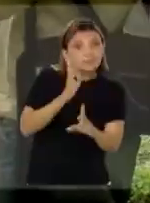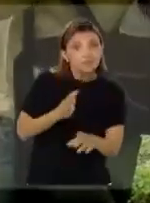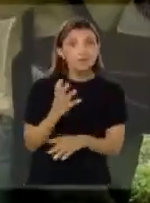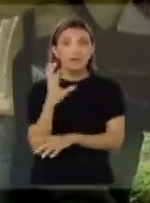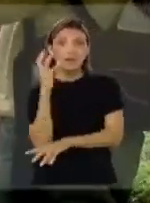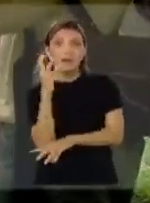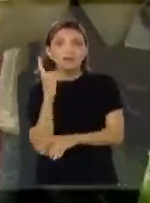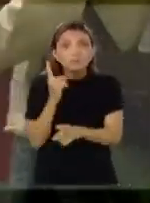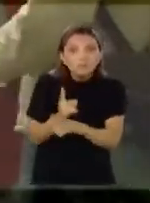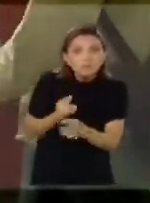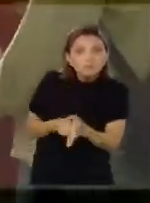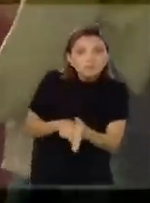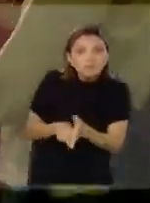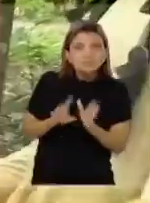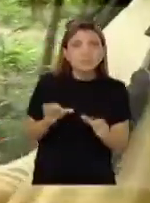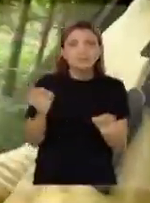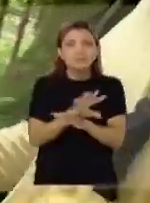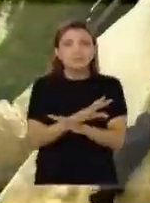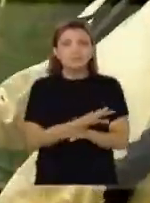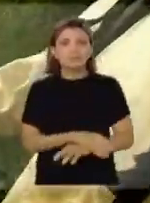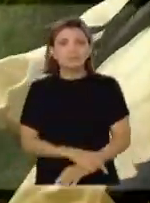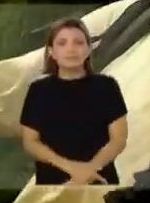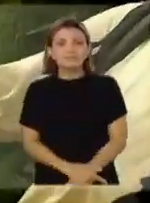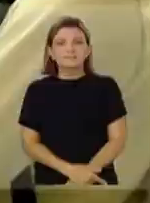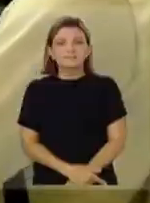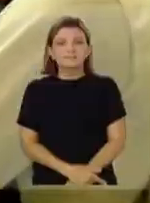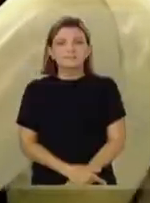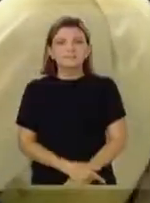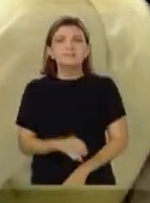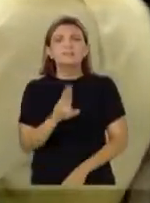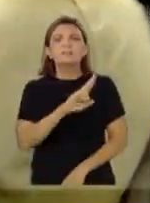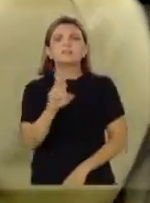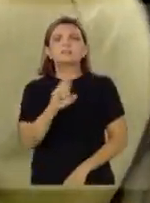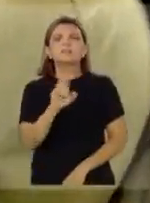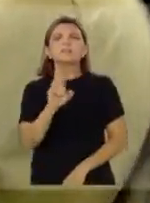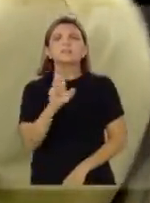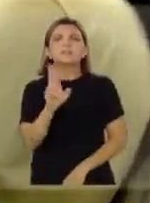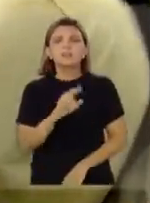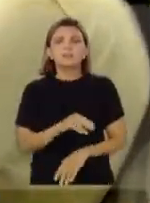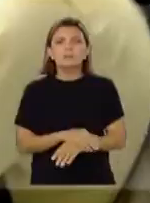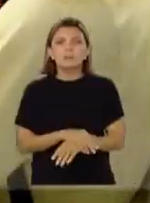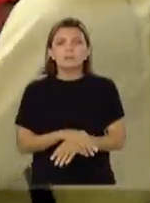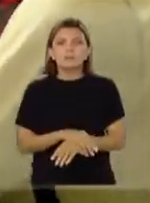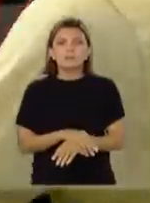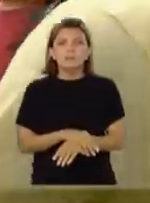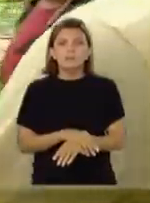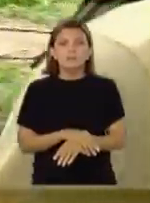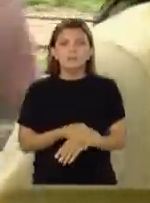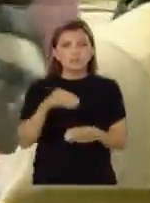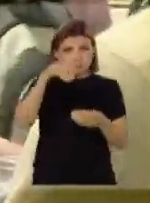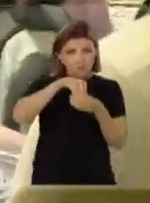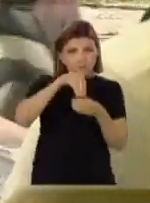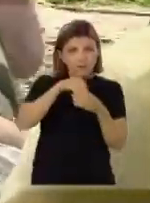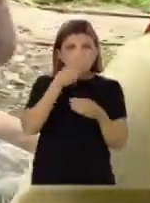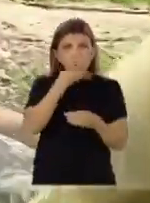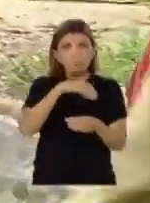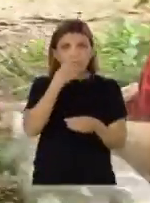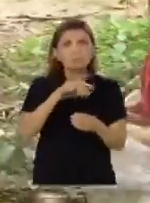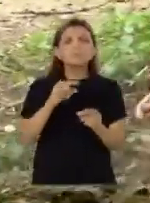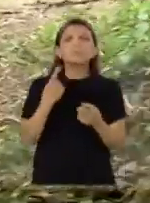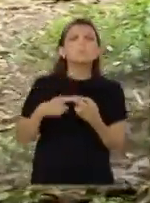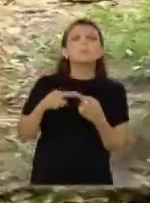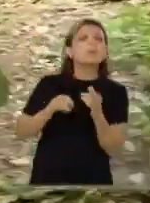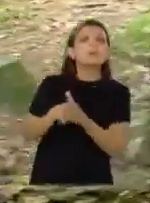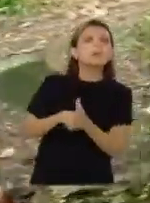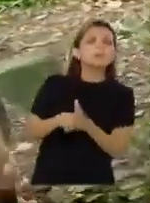achar minha planta Ai que legal Prim ess é psic ela chama mesmo psic Nuda Tem um frutinho aqui ó PR